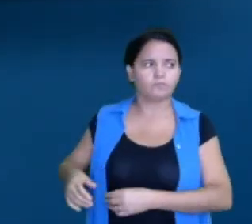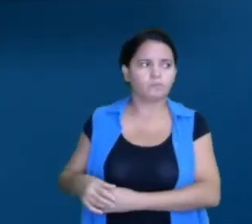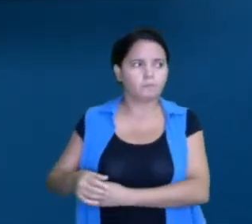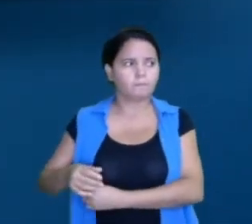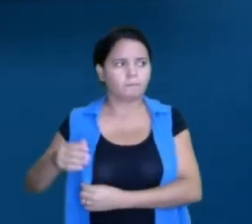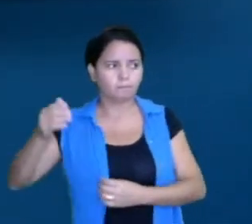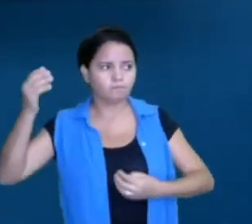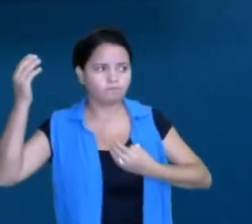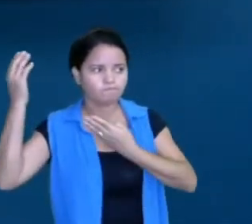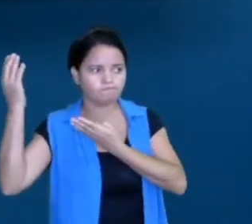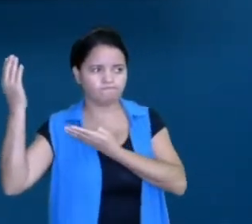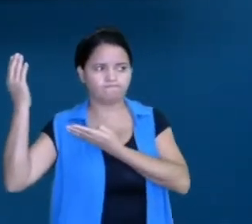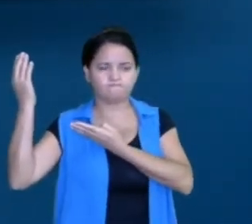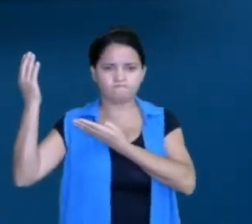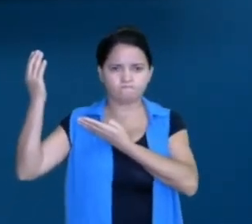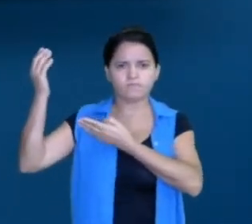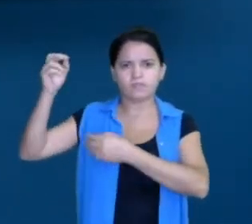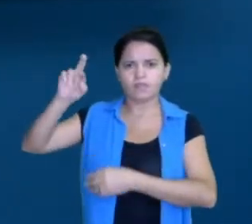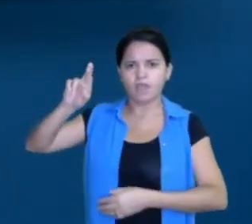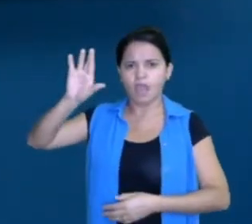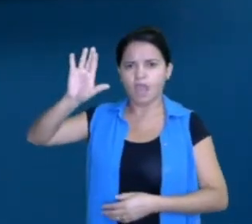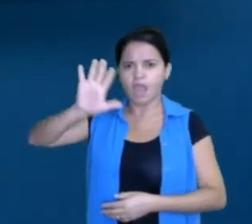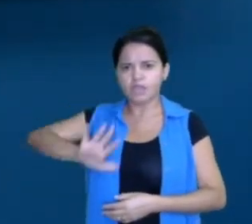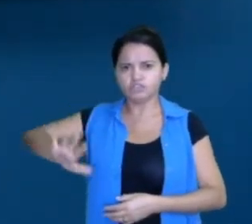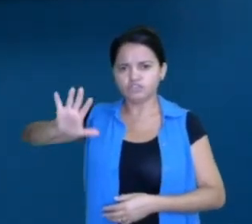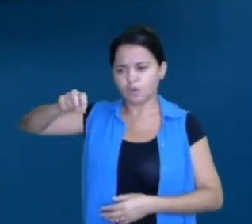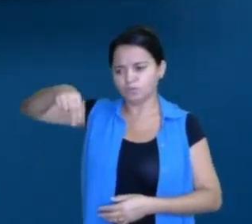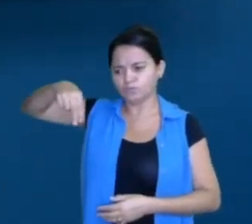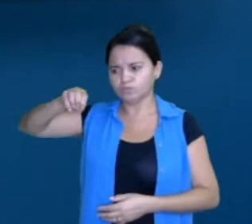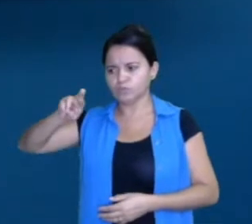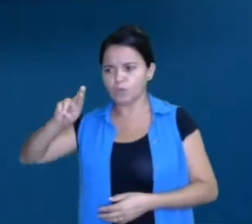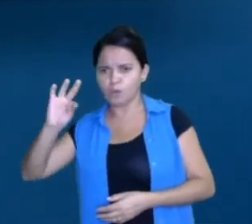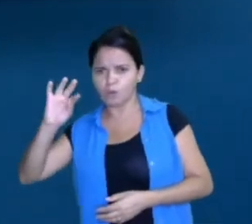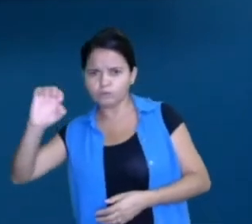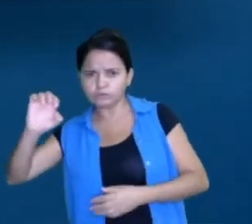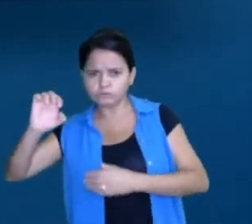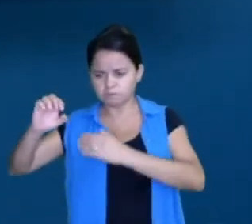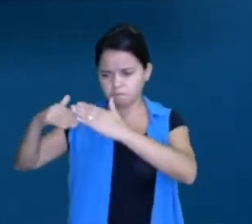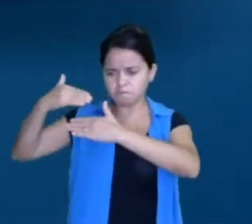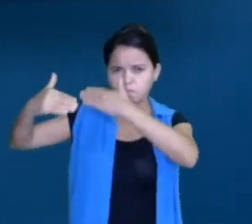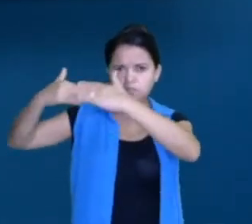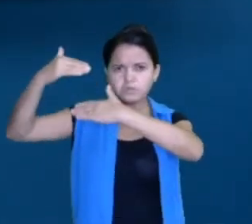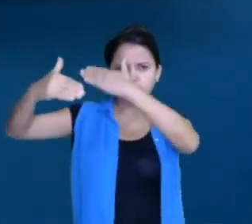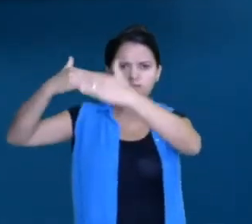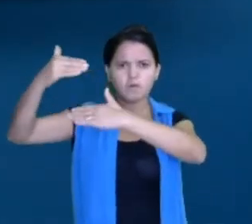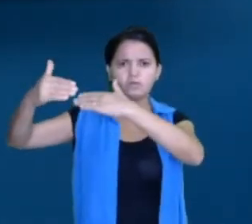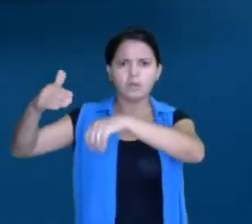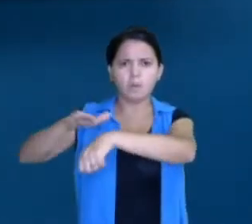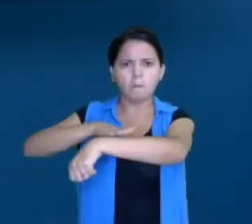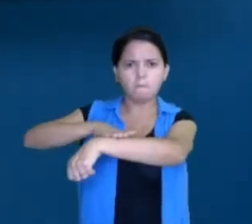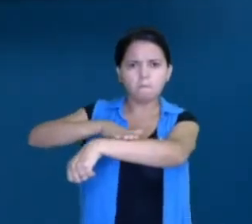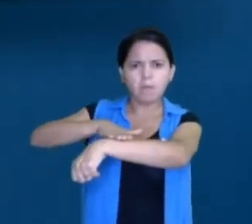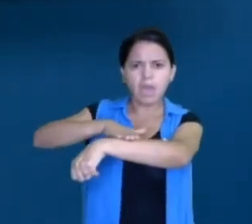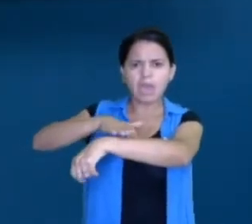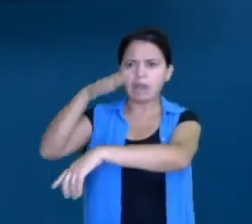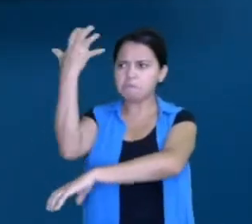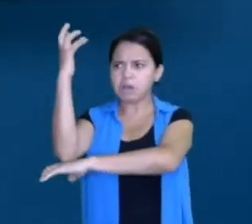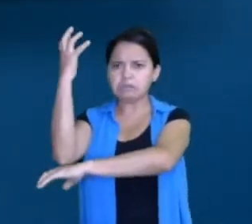houve um desenvolvimento comercial, né? Um desenvolvimento em que pele, madeira era muito